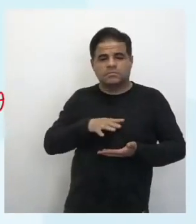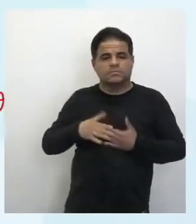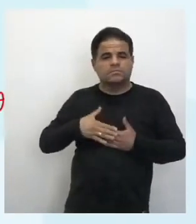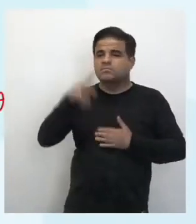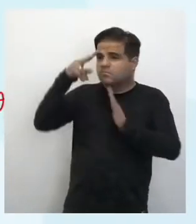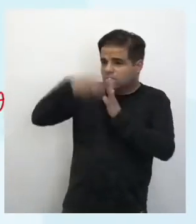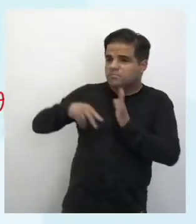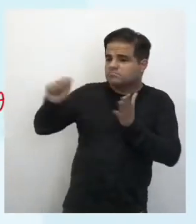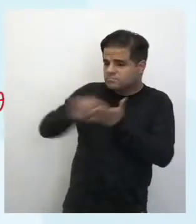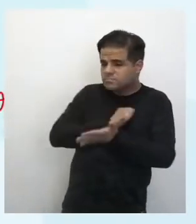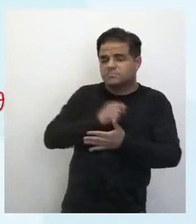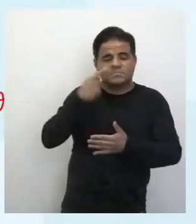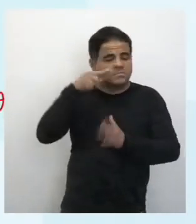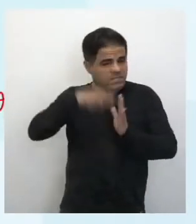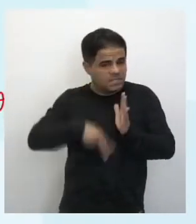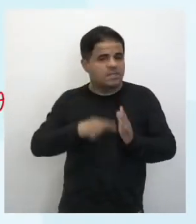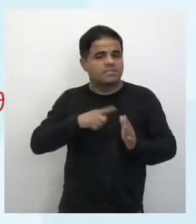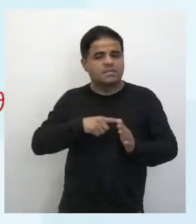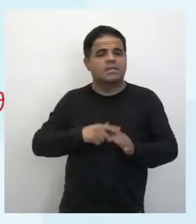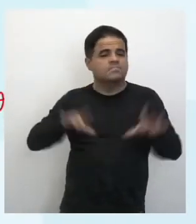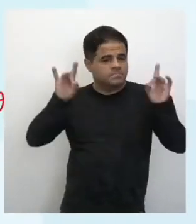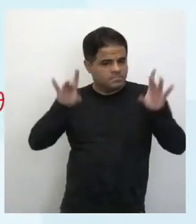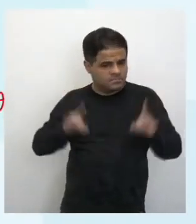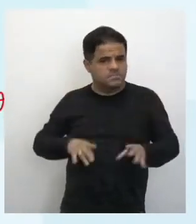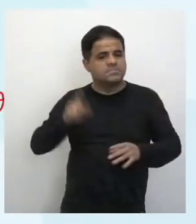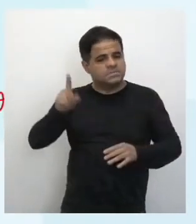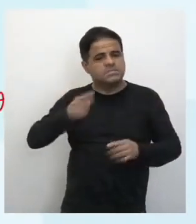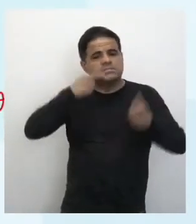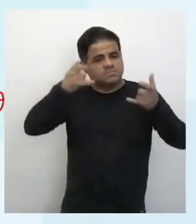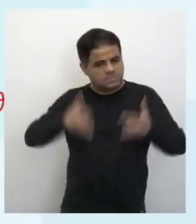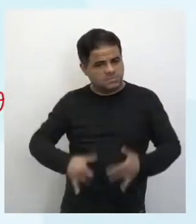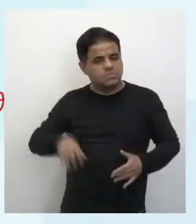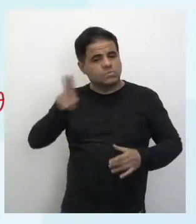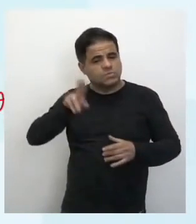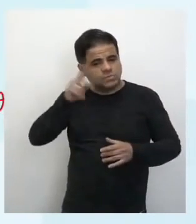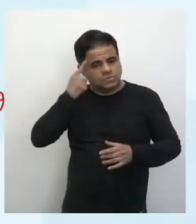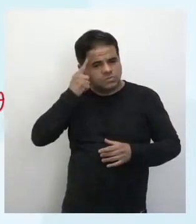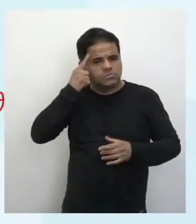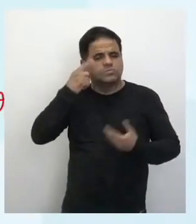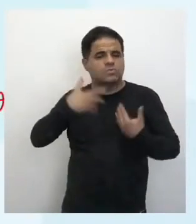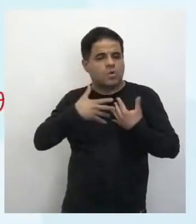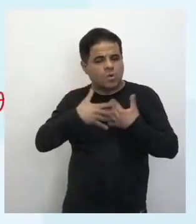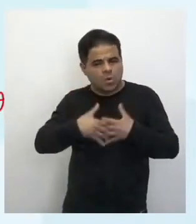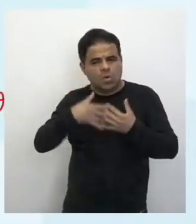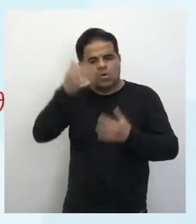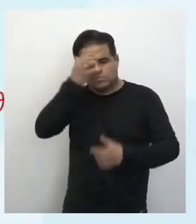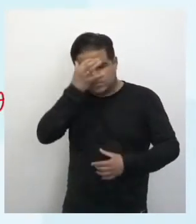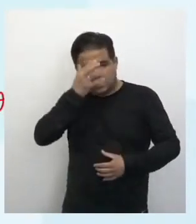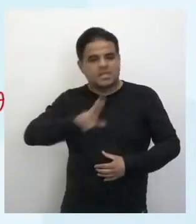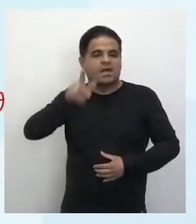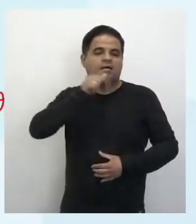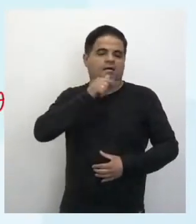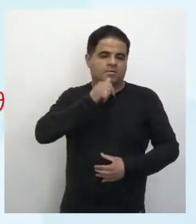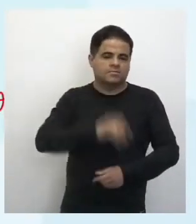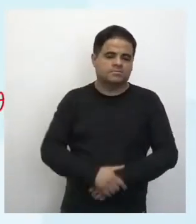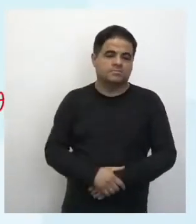lerem, ó, aqui. Temos a especialista alerta que é importante o uso consciente da água.